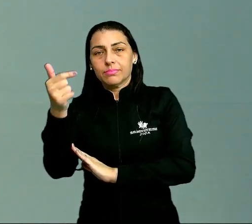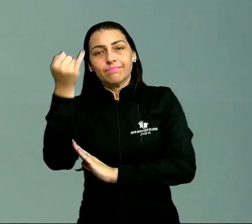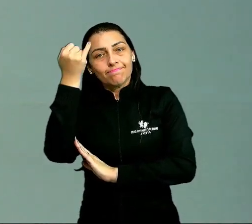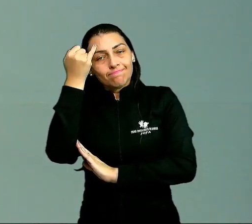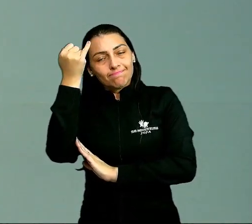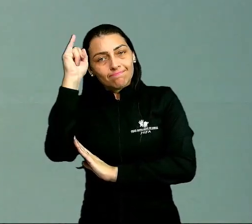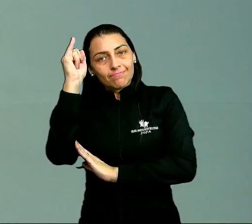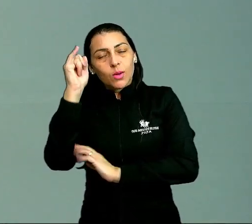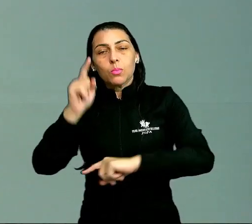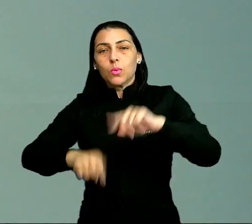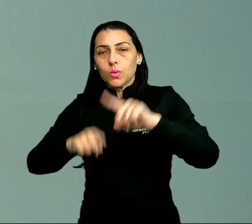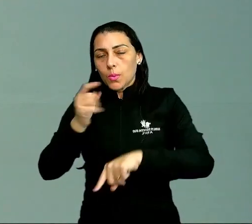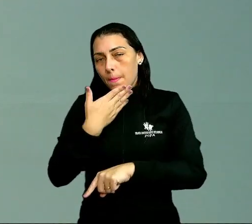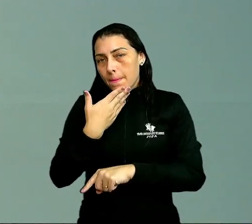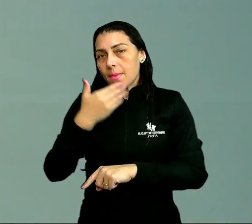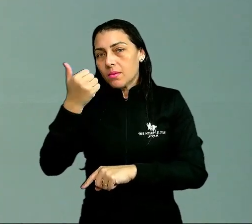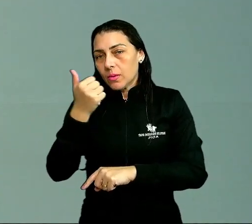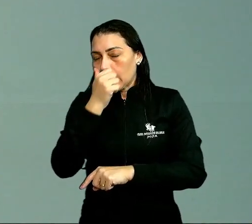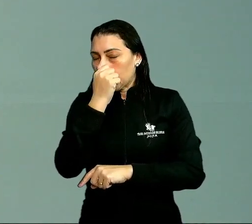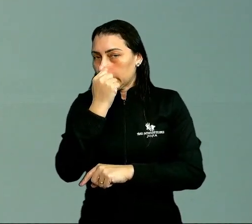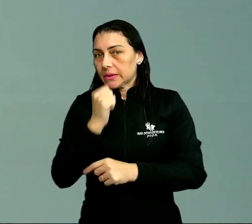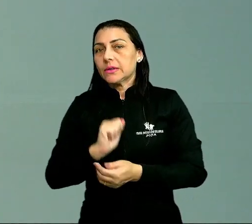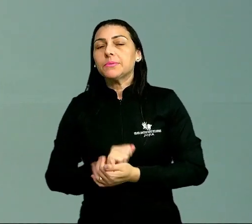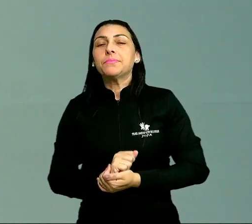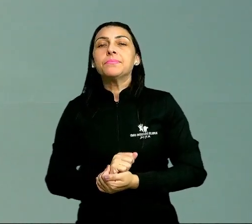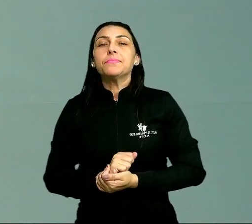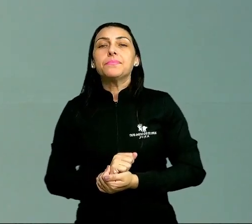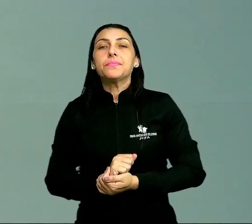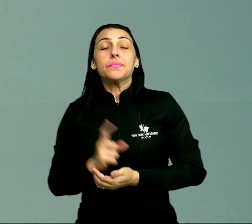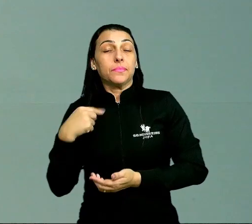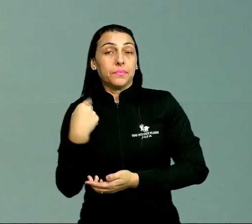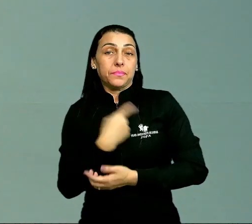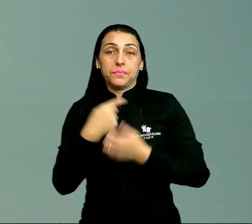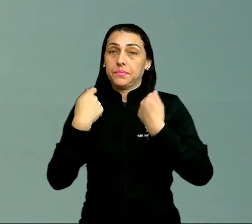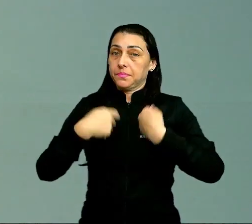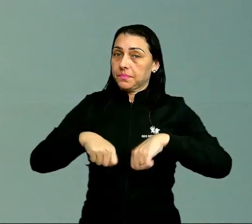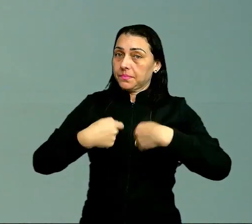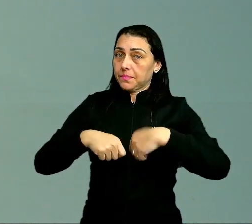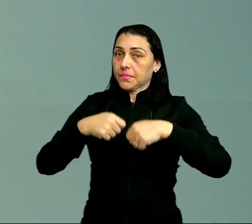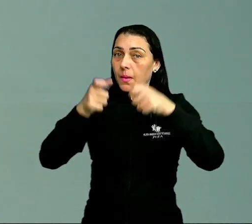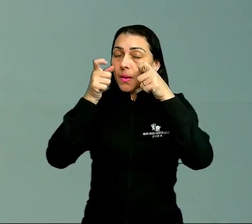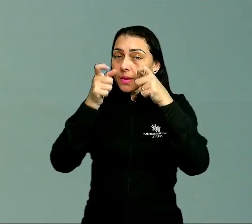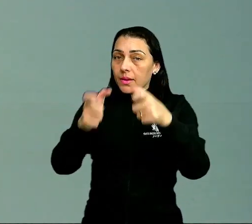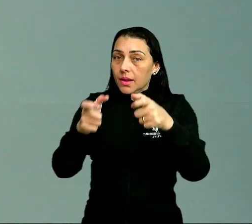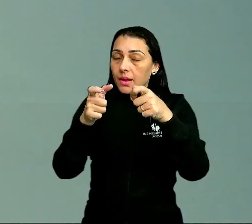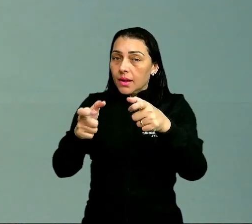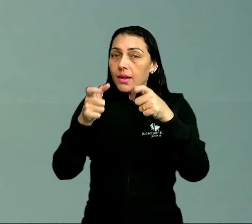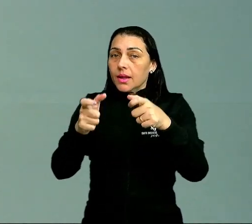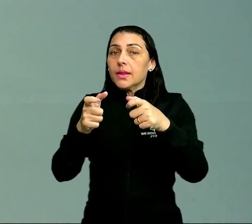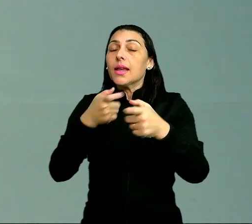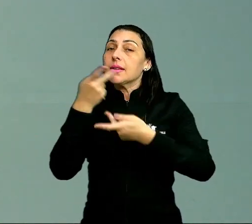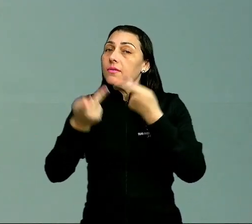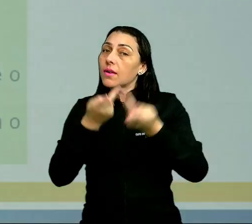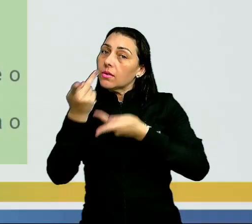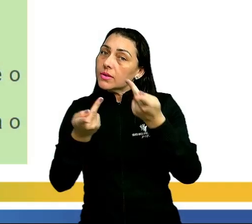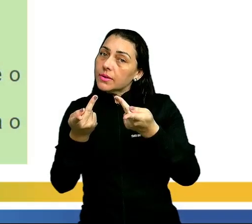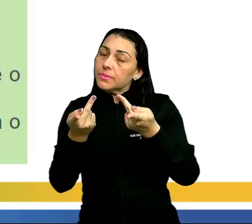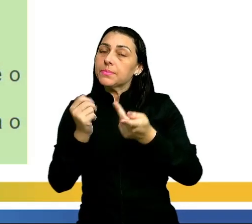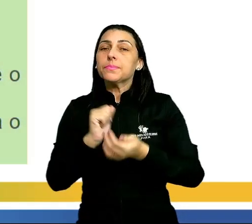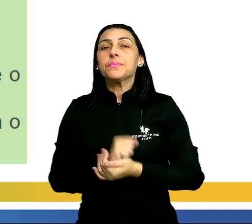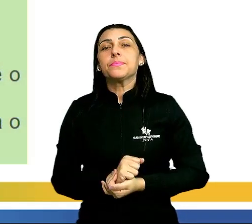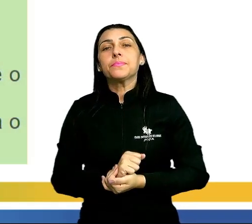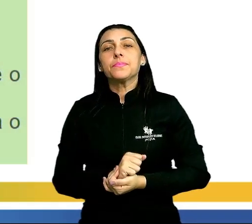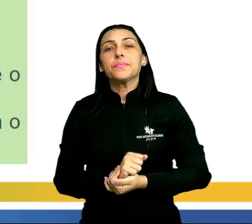ele seja o produto melhor. Então, nesse aspecto, é que a gente precisa estar atento a esse tipo de falácia.